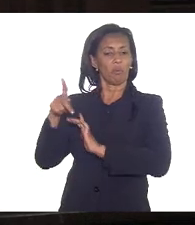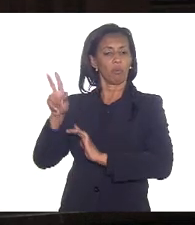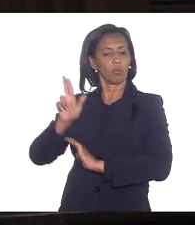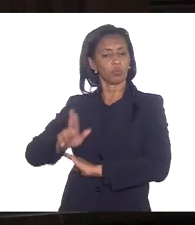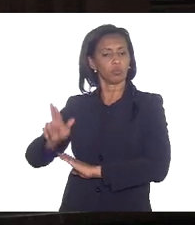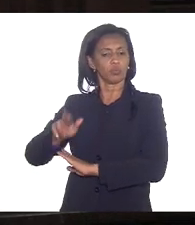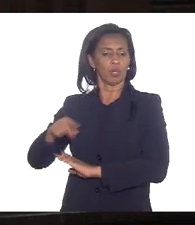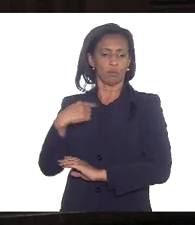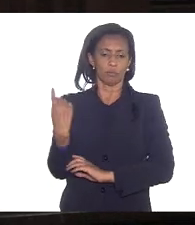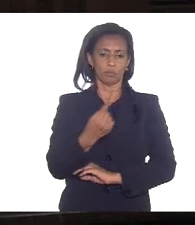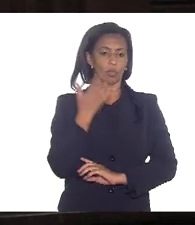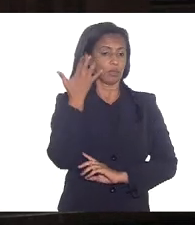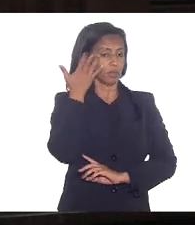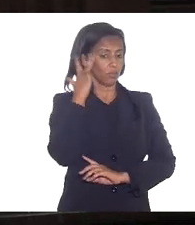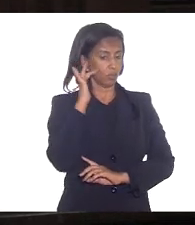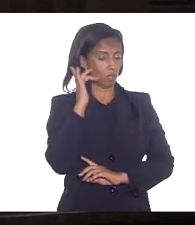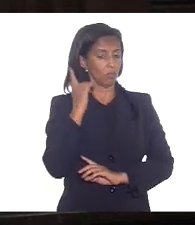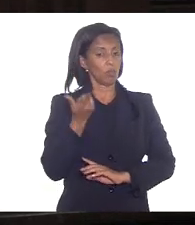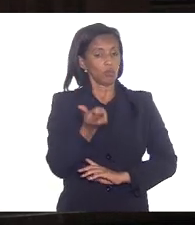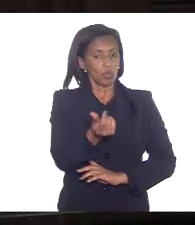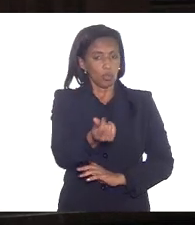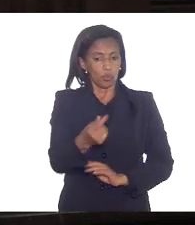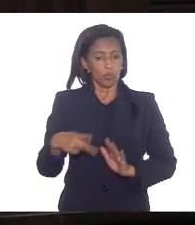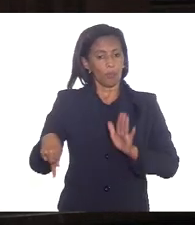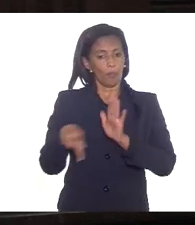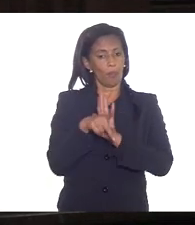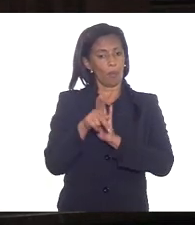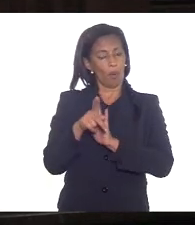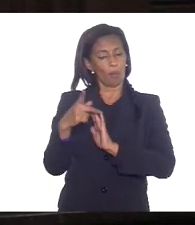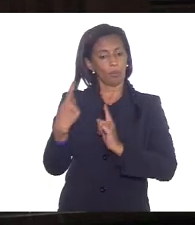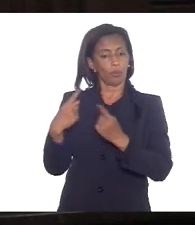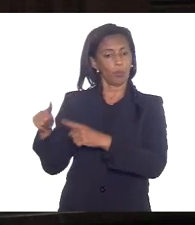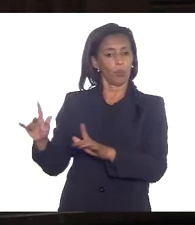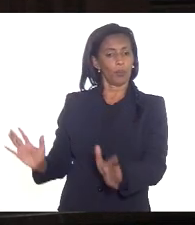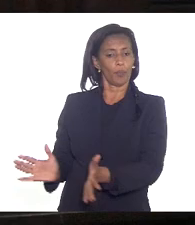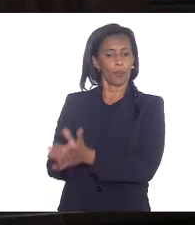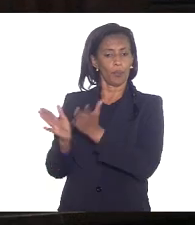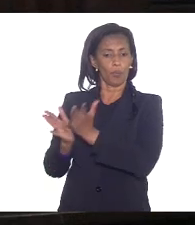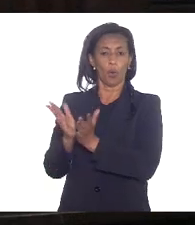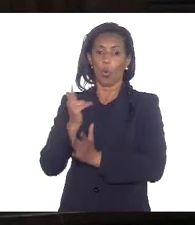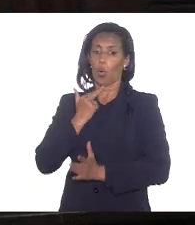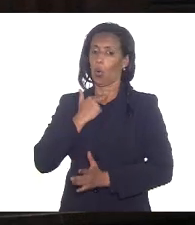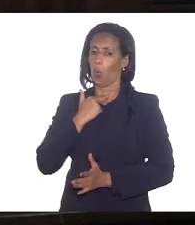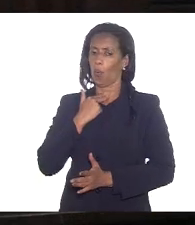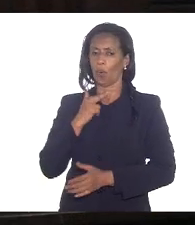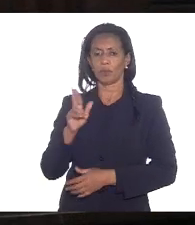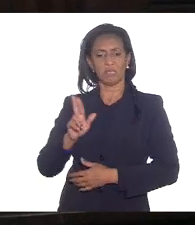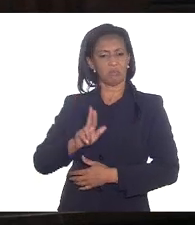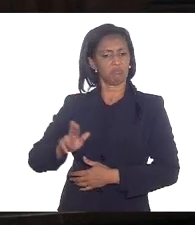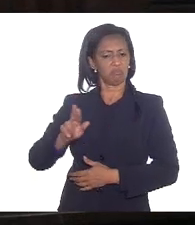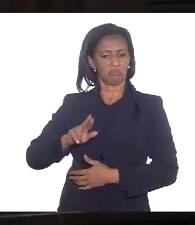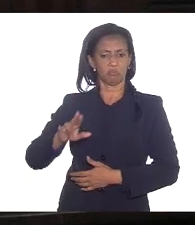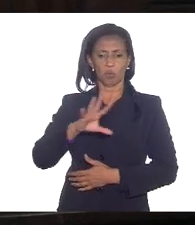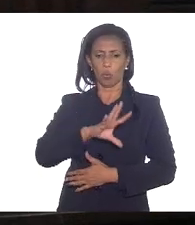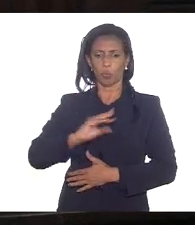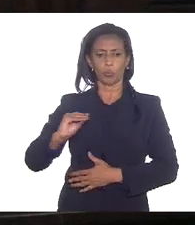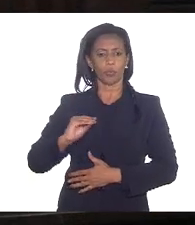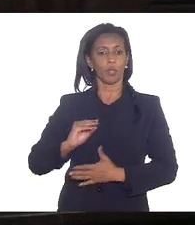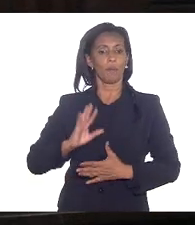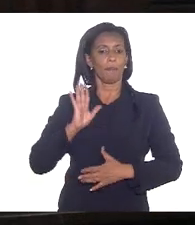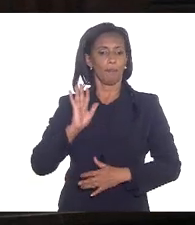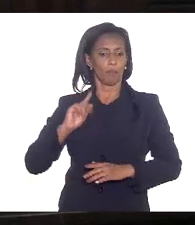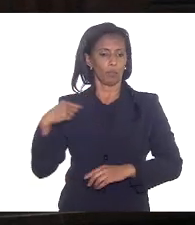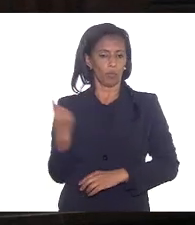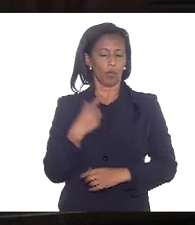noiva somos que o dinheiro do fundo de combate à pobreza não pode ser mexido né então